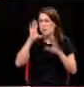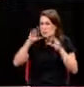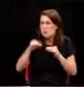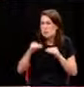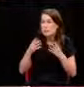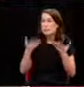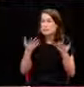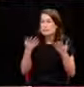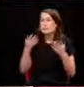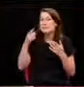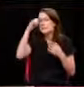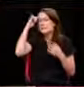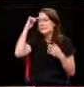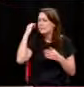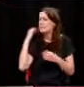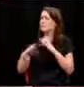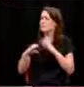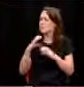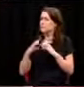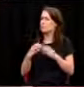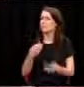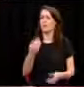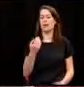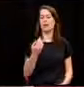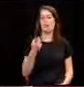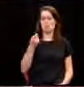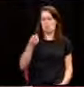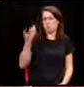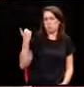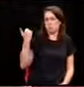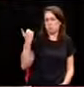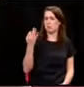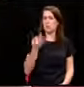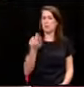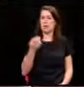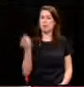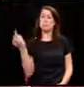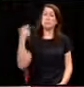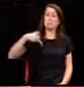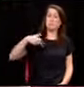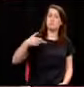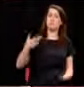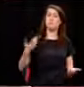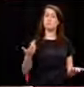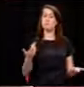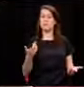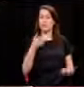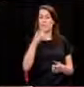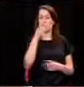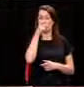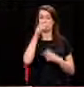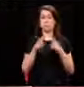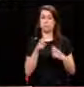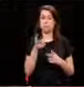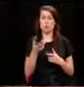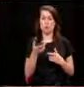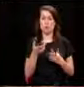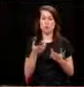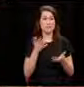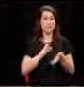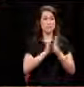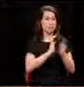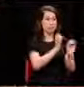fazer reconhecimento labial, que a intérprete conseguiu comunicar com ele, mas foi extremamente difícil, porque não é